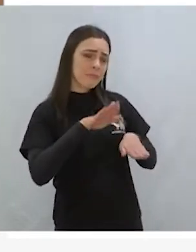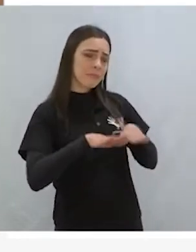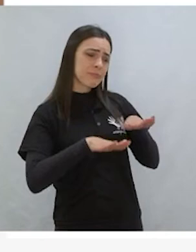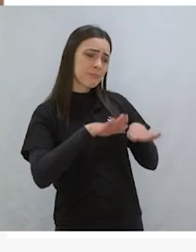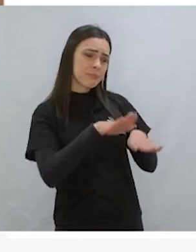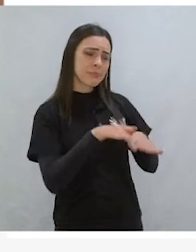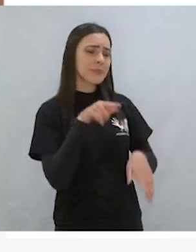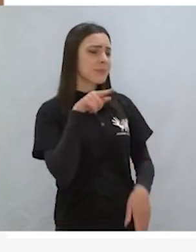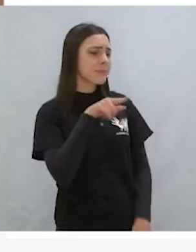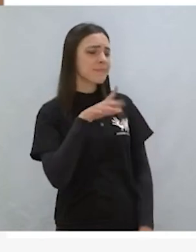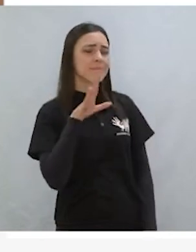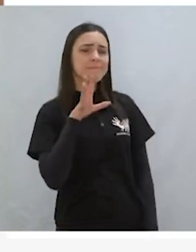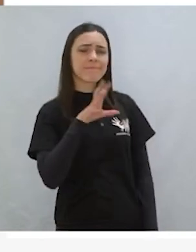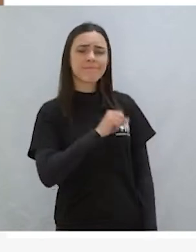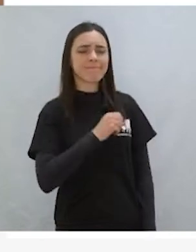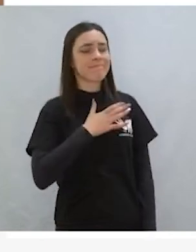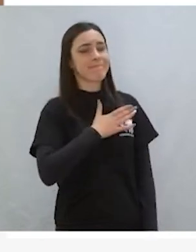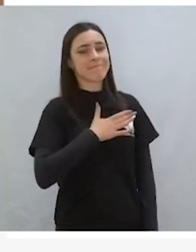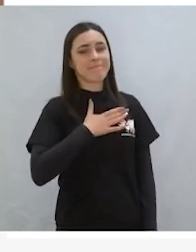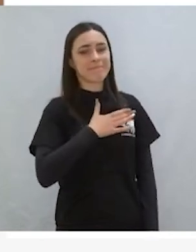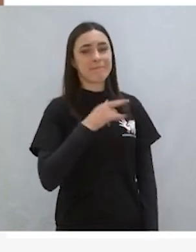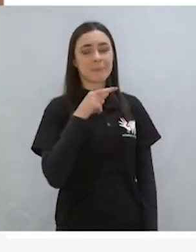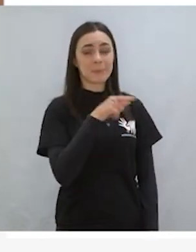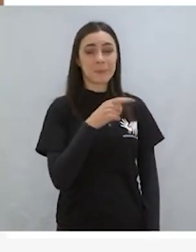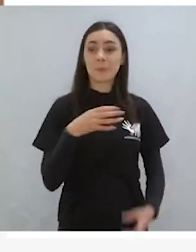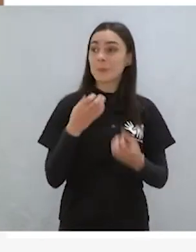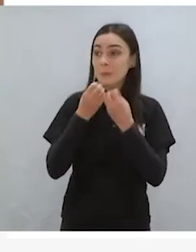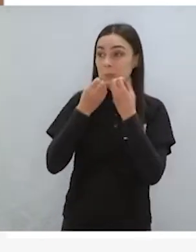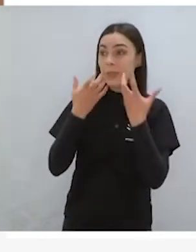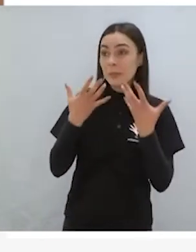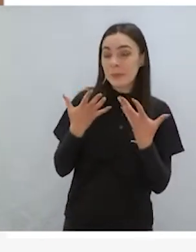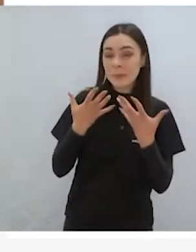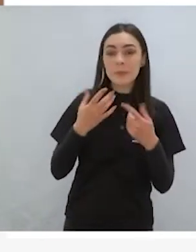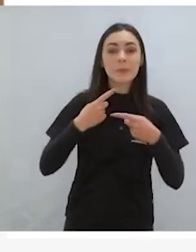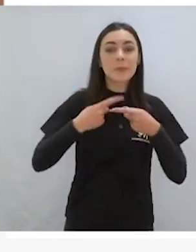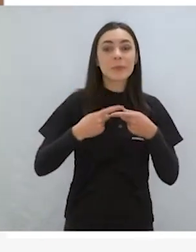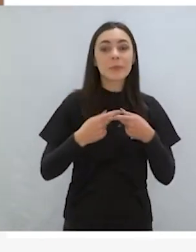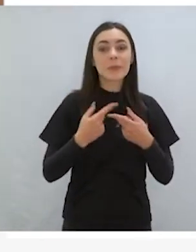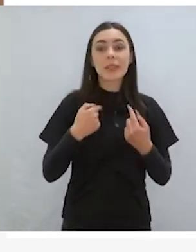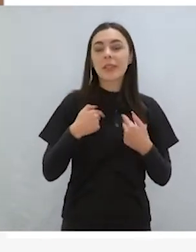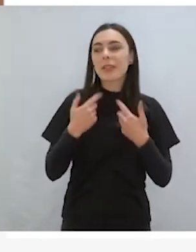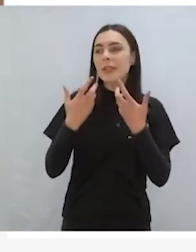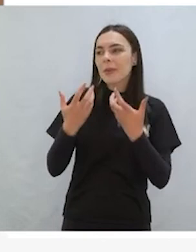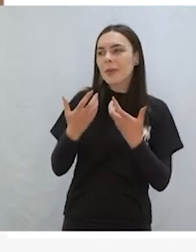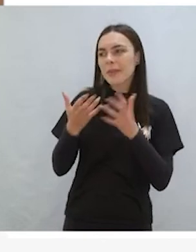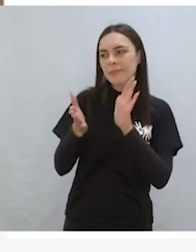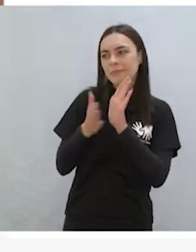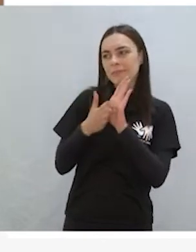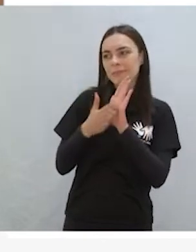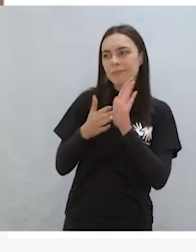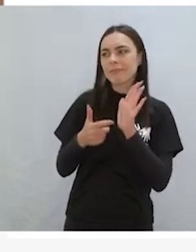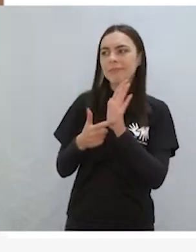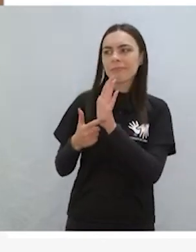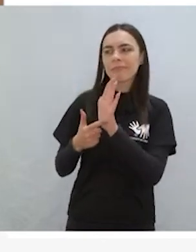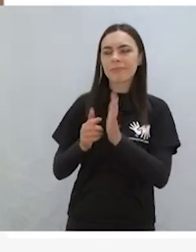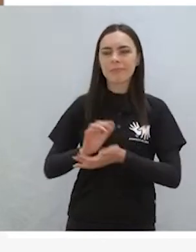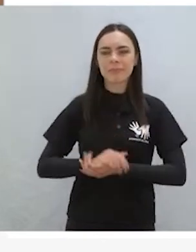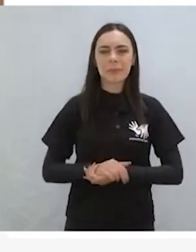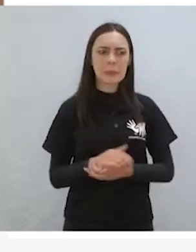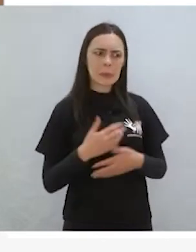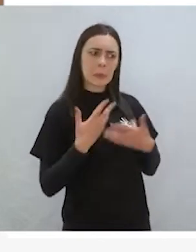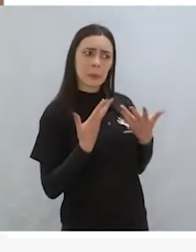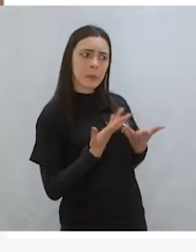chatos, mas você não é. Que bom que você pensa assim, porque eu quero lhe fazer uma